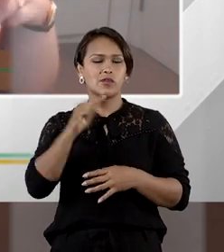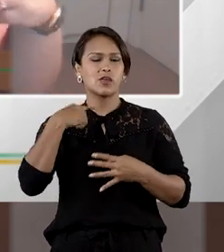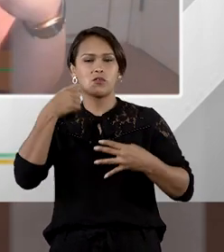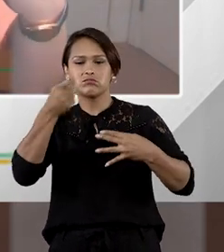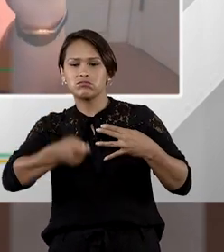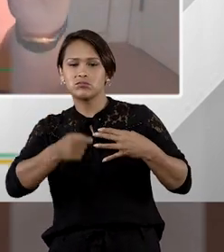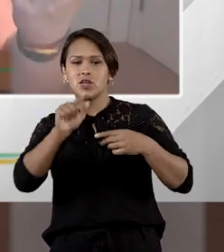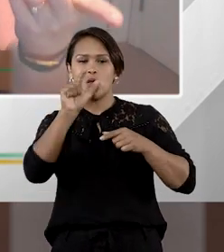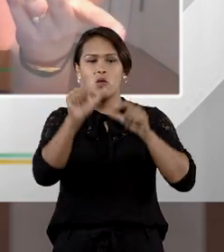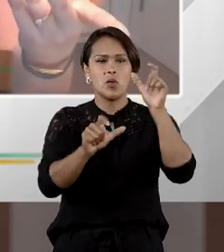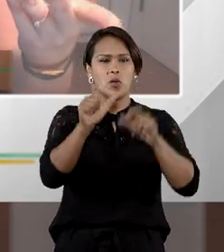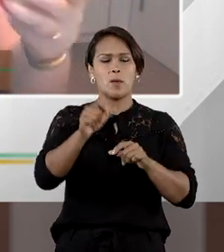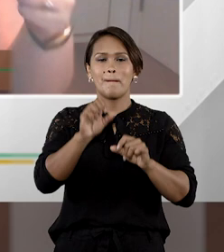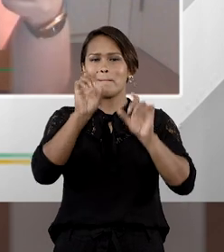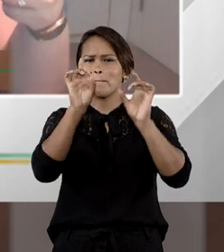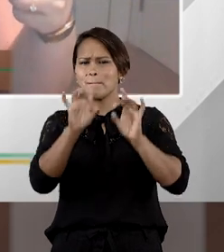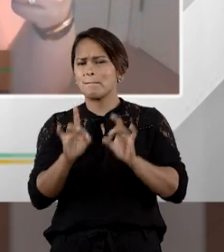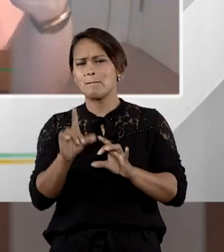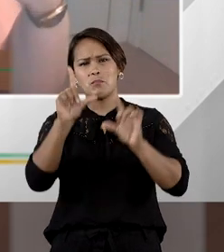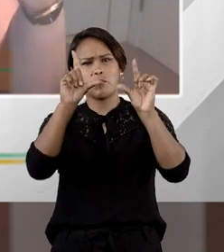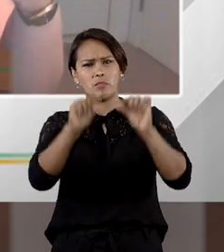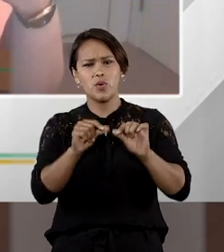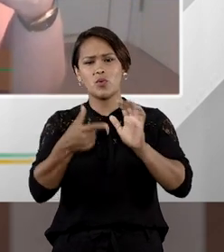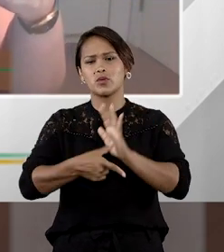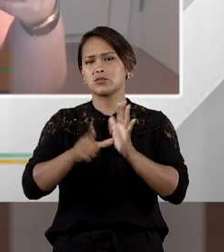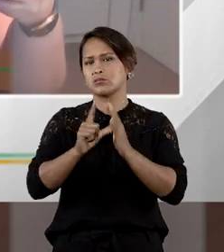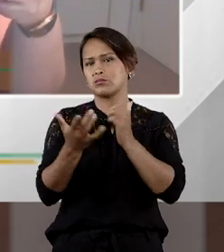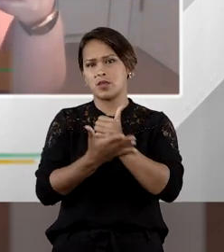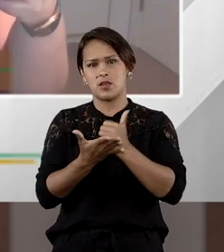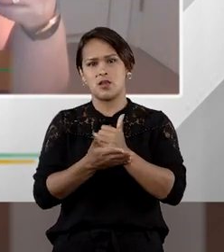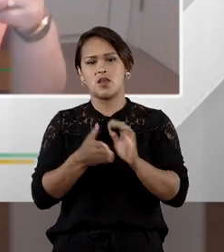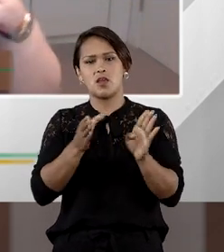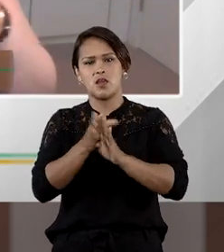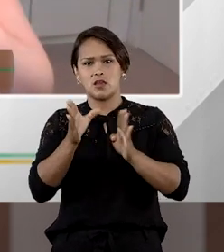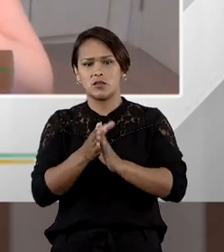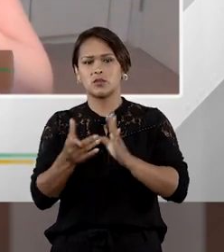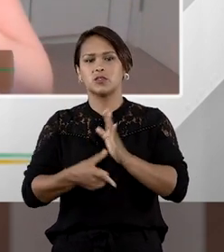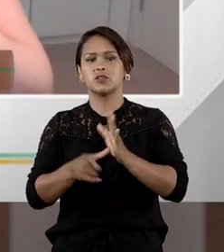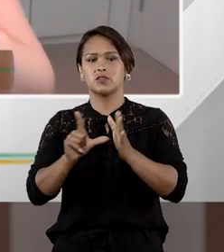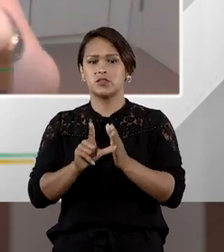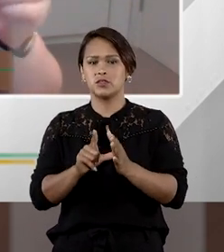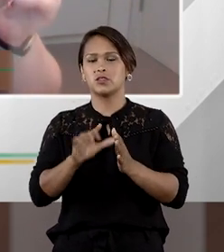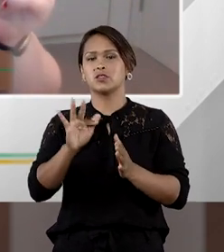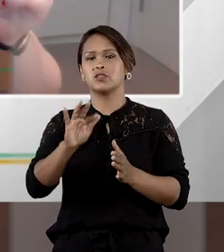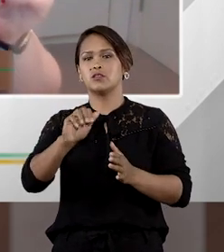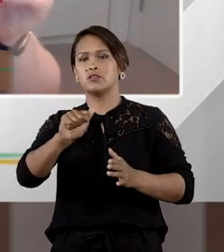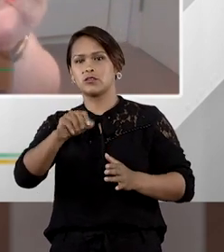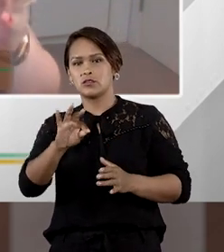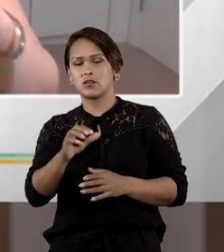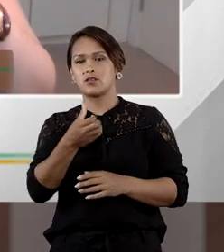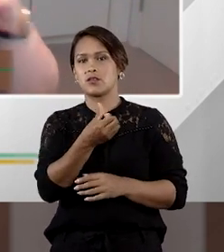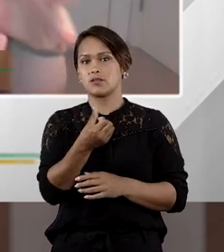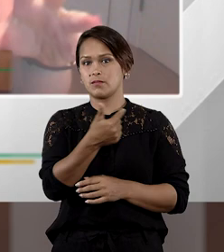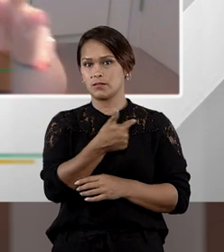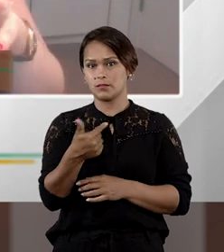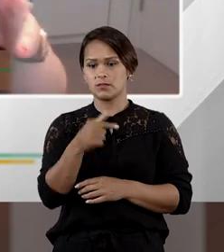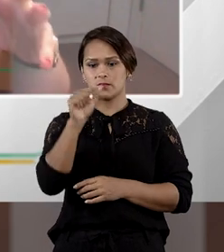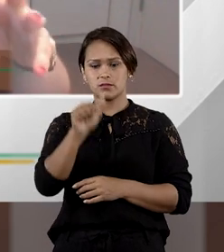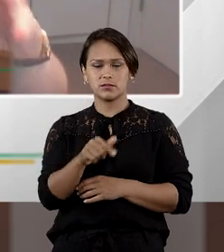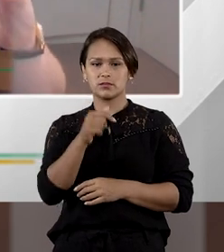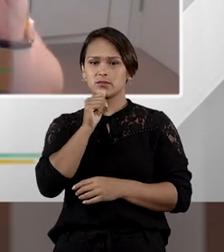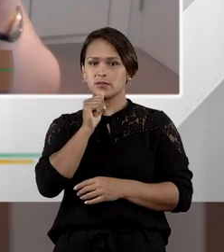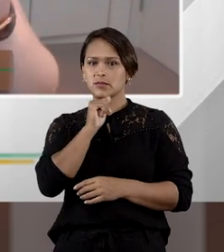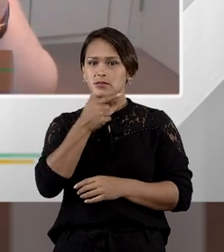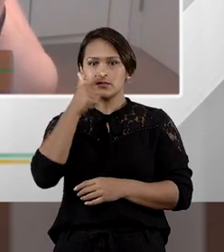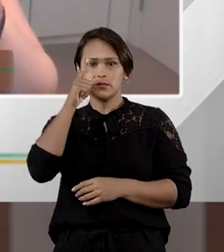decisão, eu ainda vejo decisões suspendendo com base na anterior, né, recomendação que você indicou, né, Fátima, que é a 62, e isso ainda